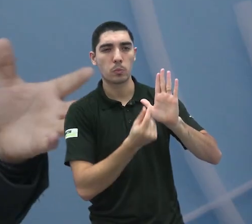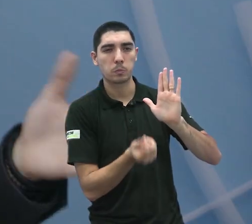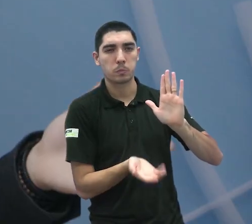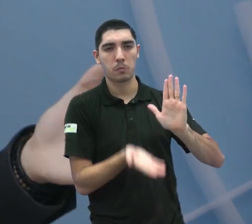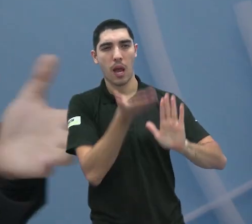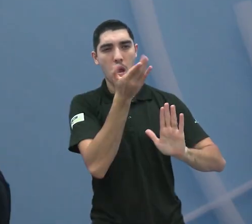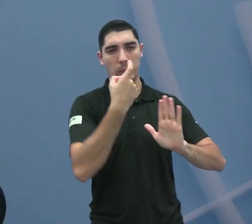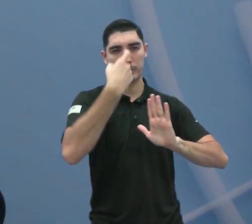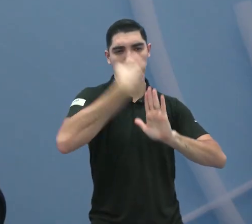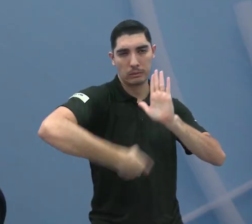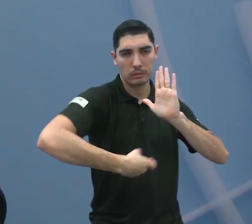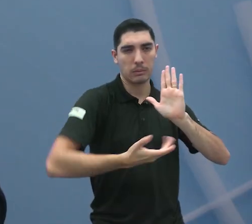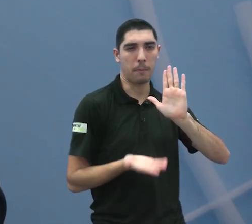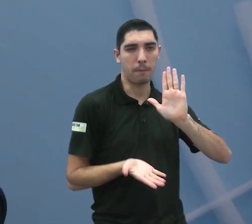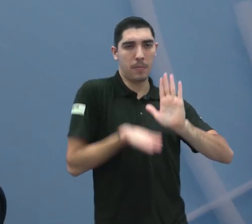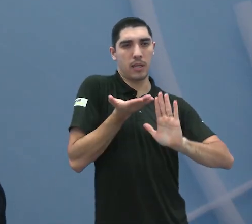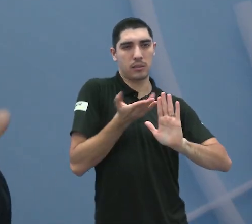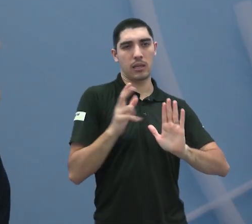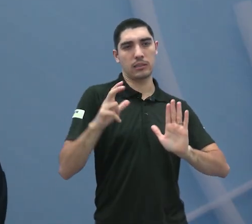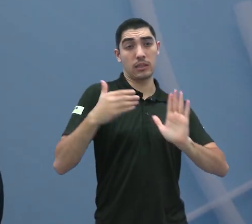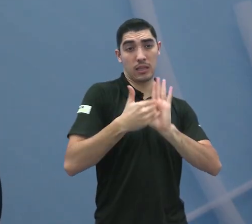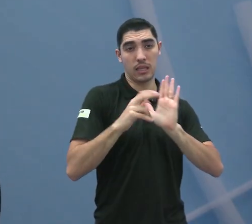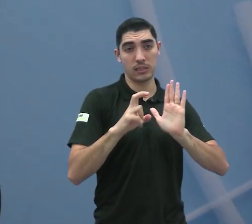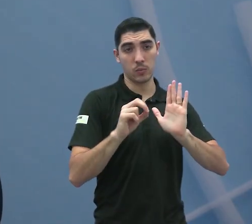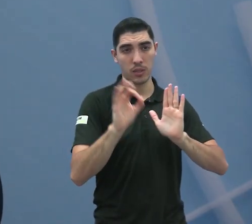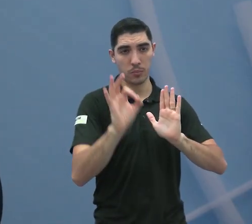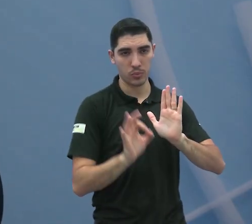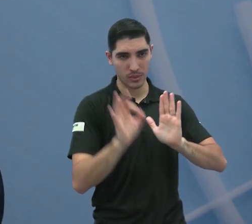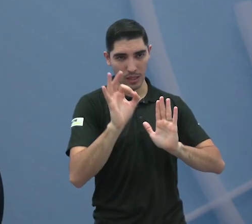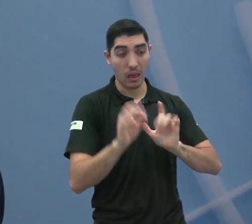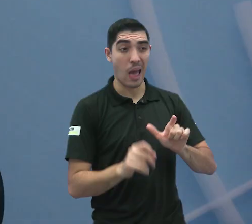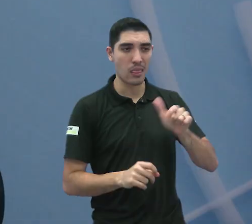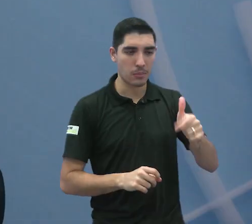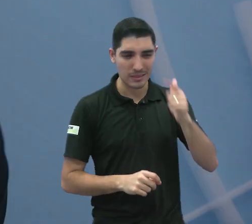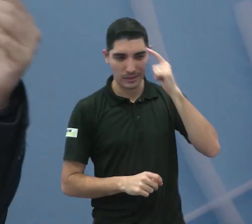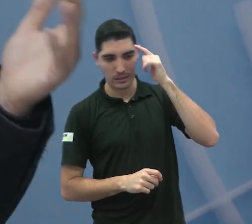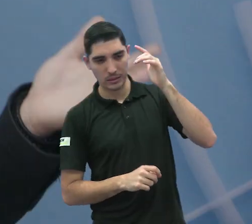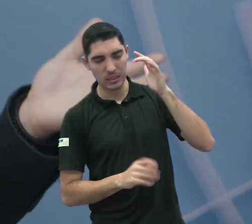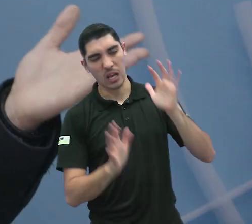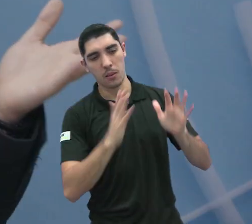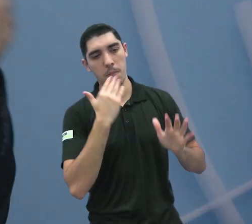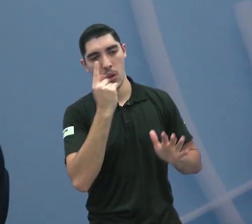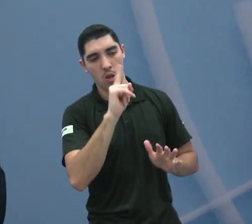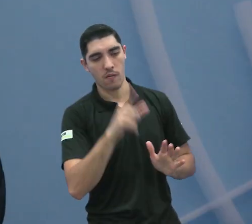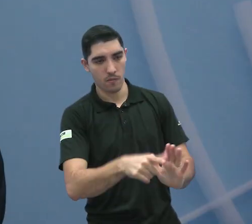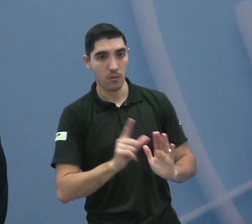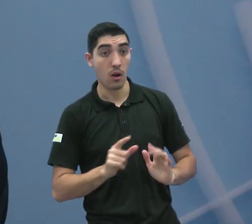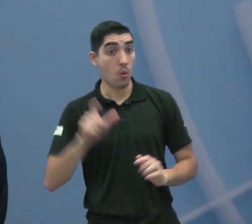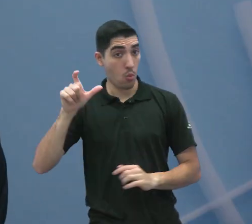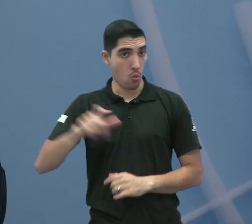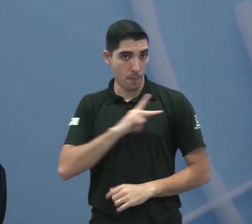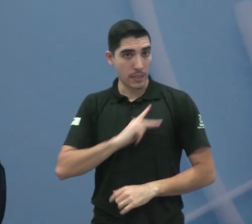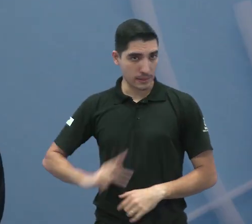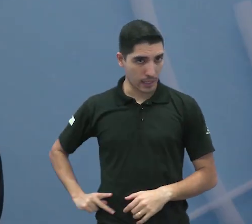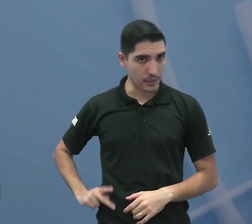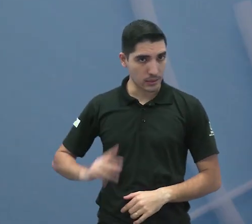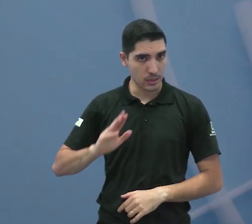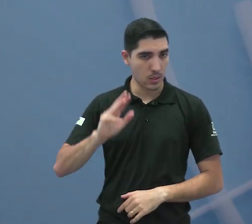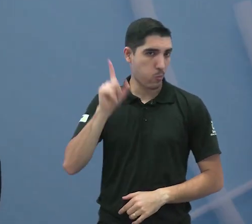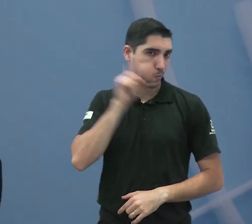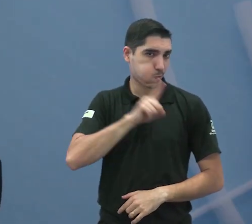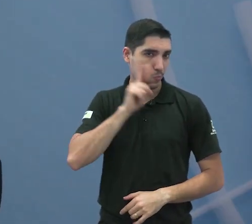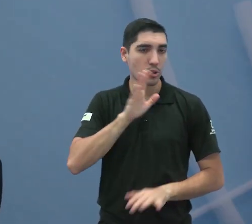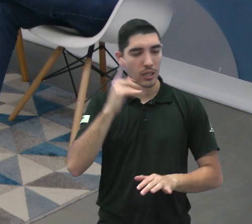que passaria até a tarifa de 50%, ele voltou atrás ali numa série de coisas. O presidente dos Estados Unidos voltou atrás numa série de coisas.